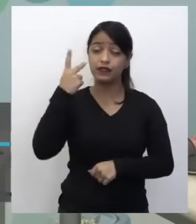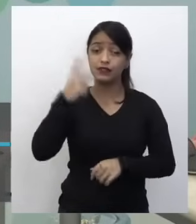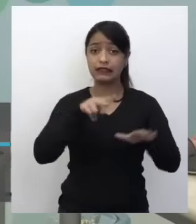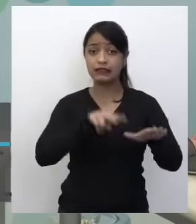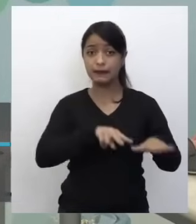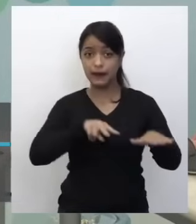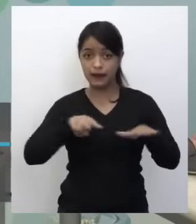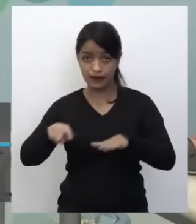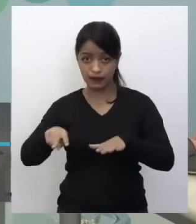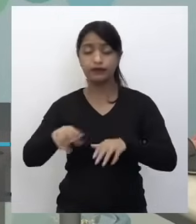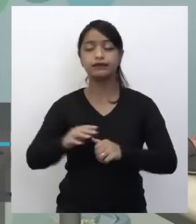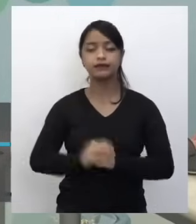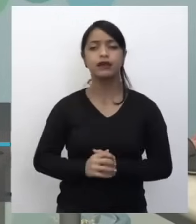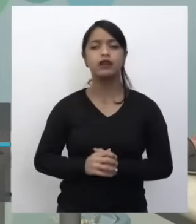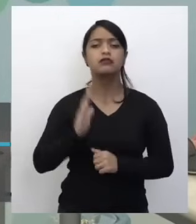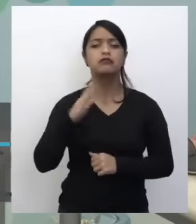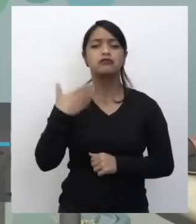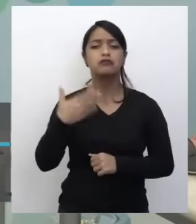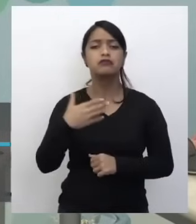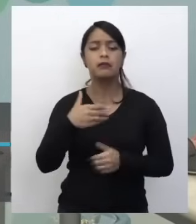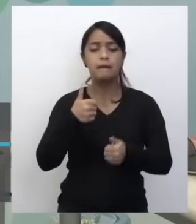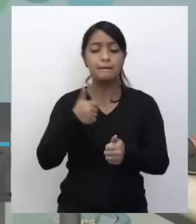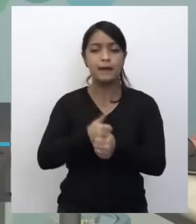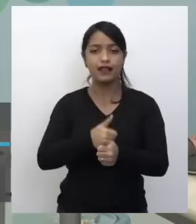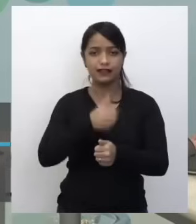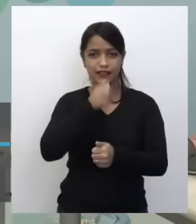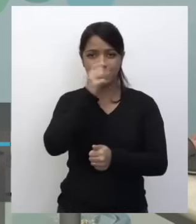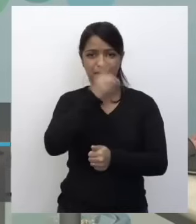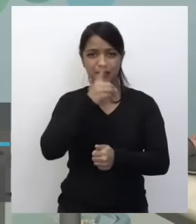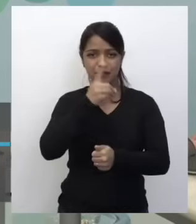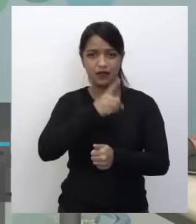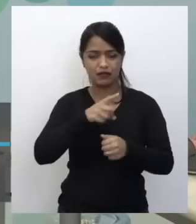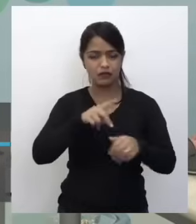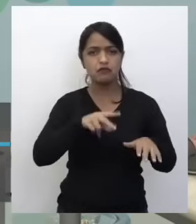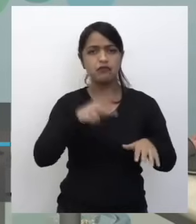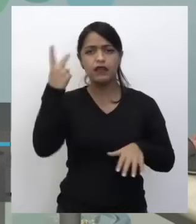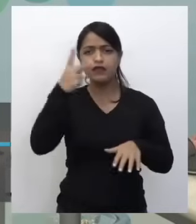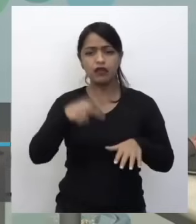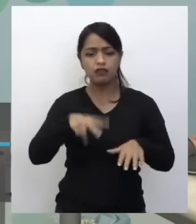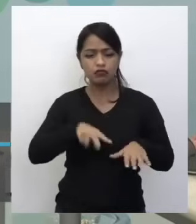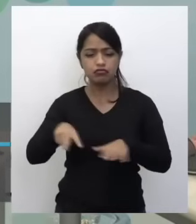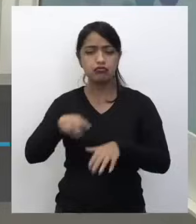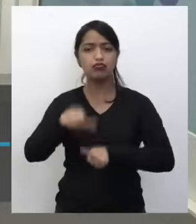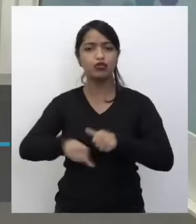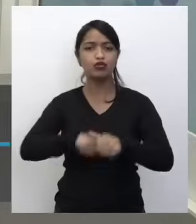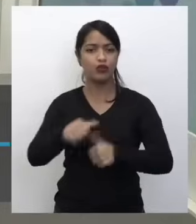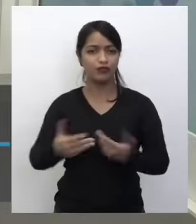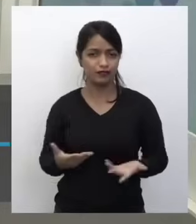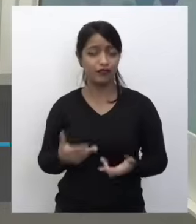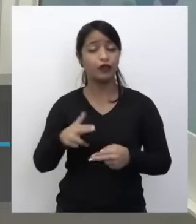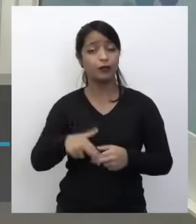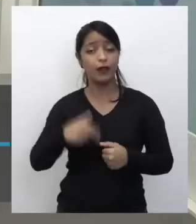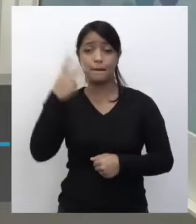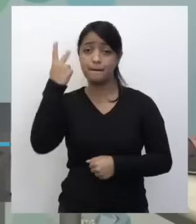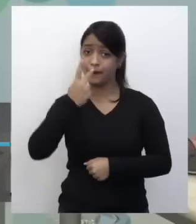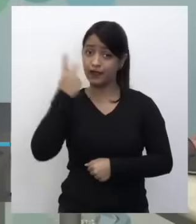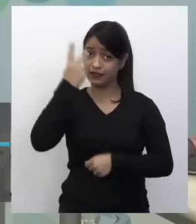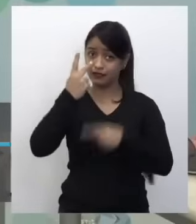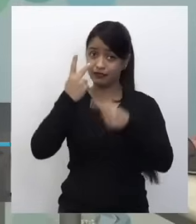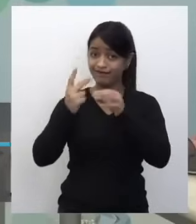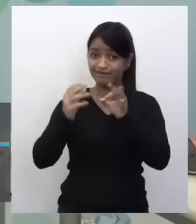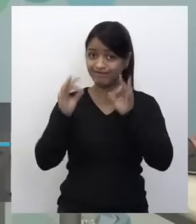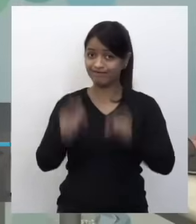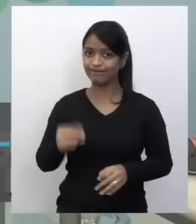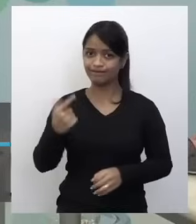fim da semana a gente vê que nem sempre bate, né? Porque é uma previsão, não é algo né? 100% assertivo,